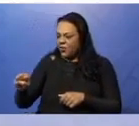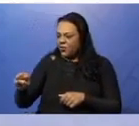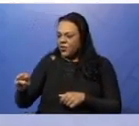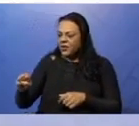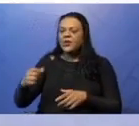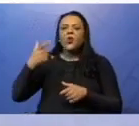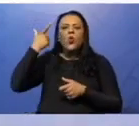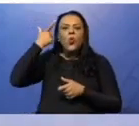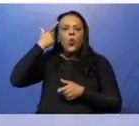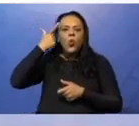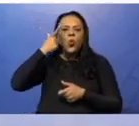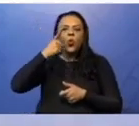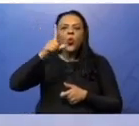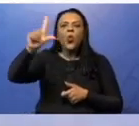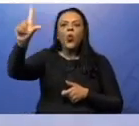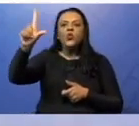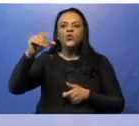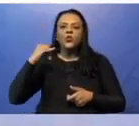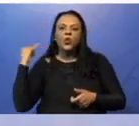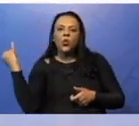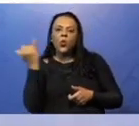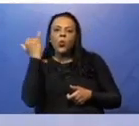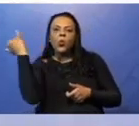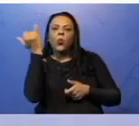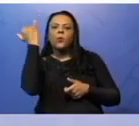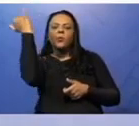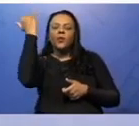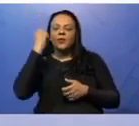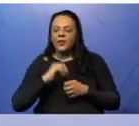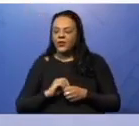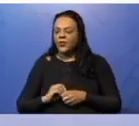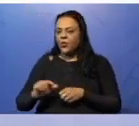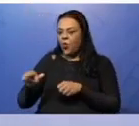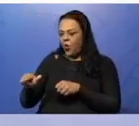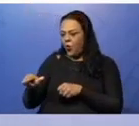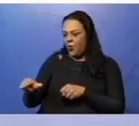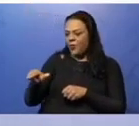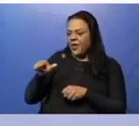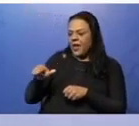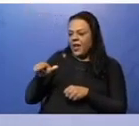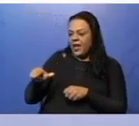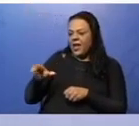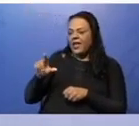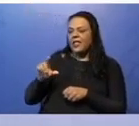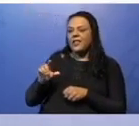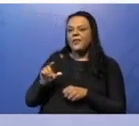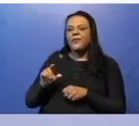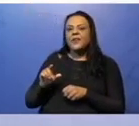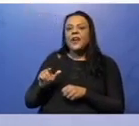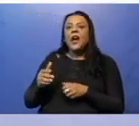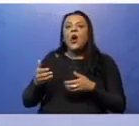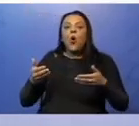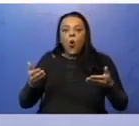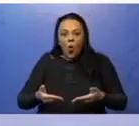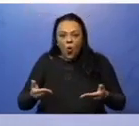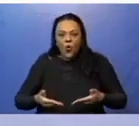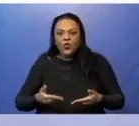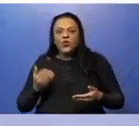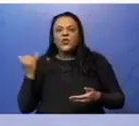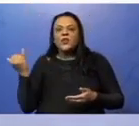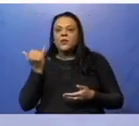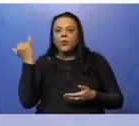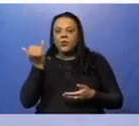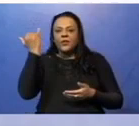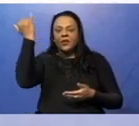sido importante, mas ele não é sempre. O Calvin ficou importante, então é o quê? Ele não era, mas ele